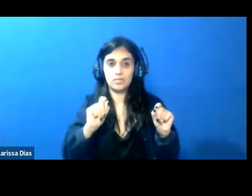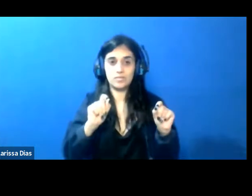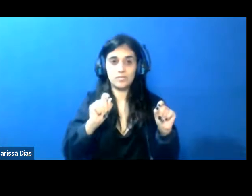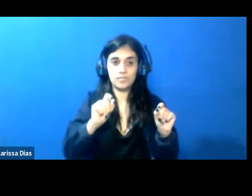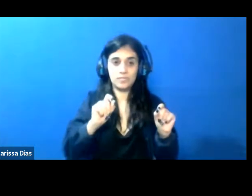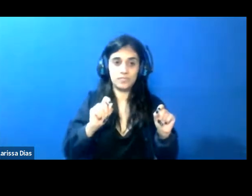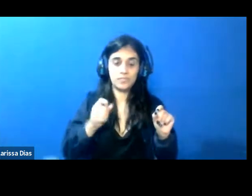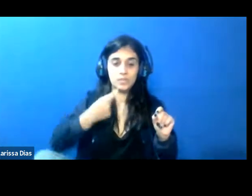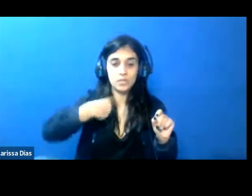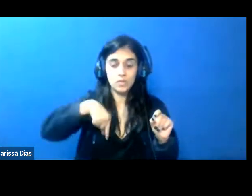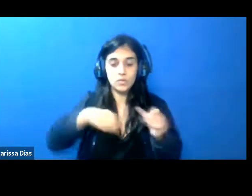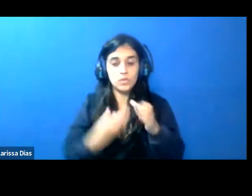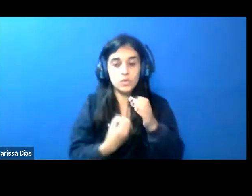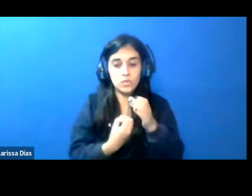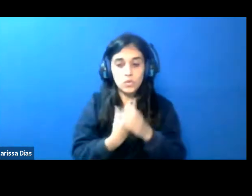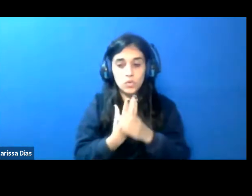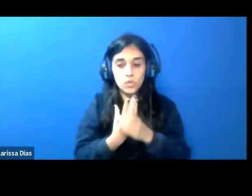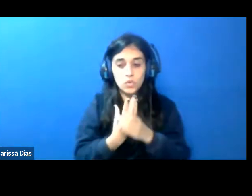multiplicamos, produzimos